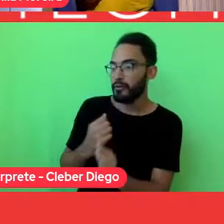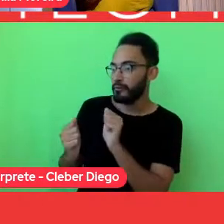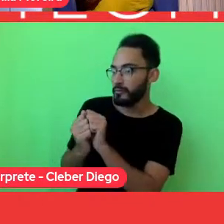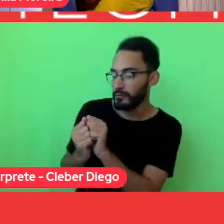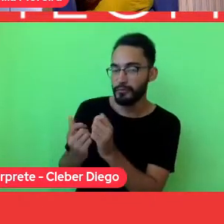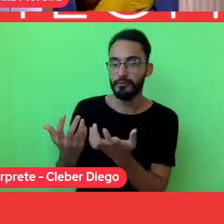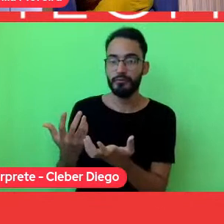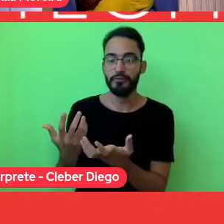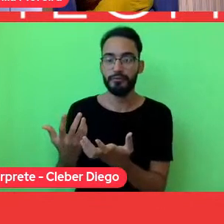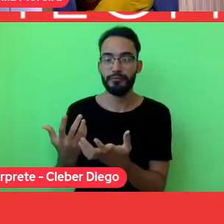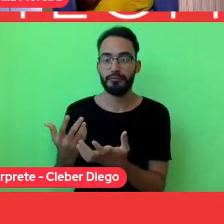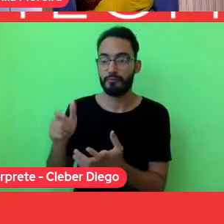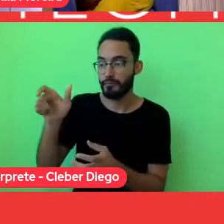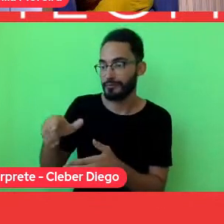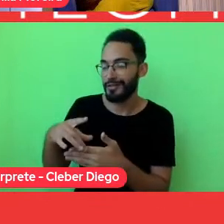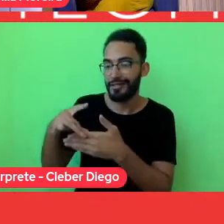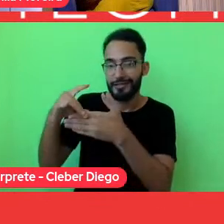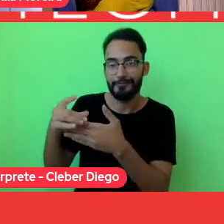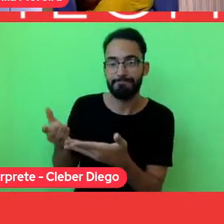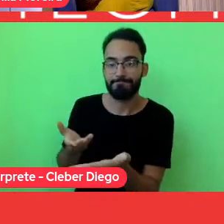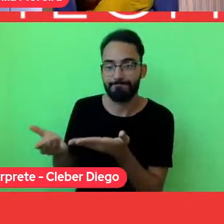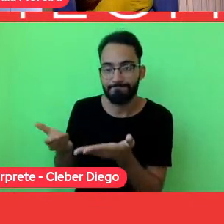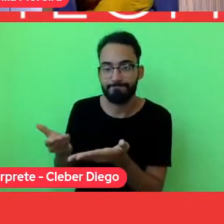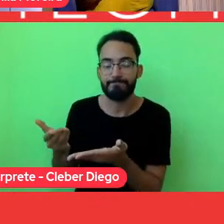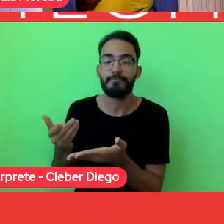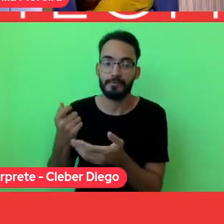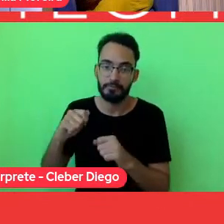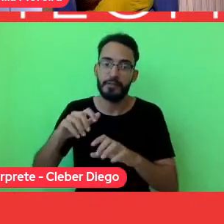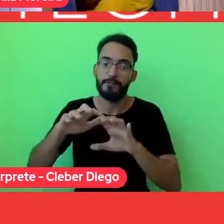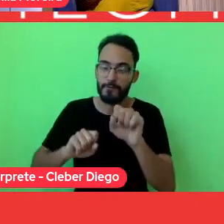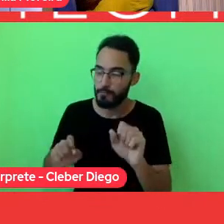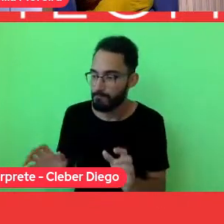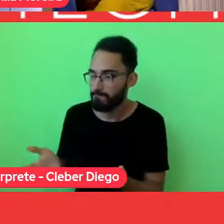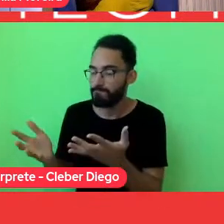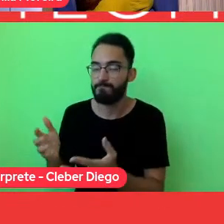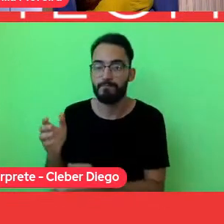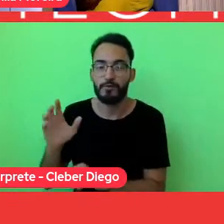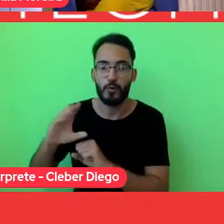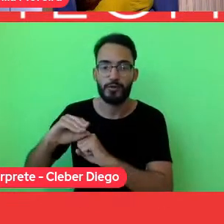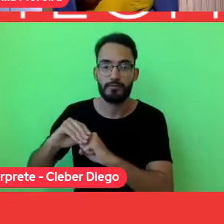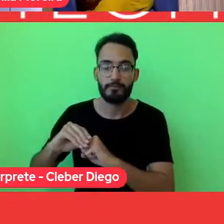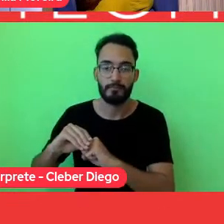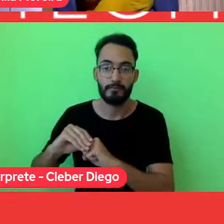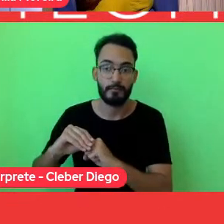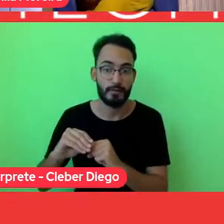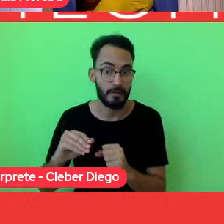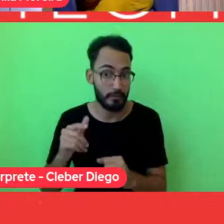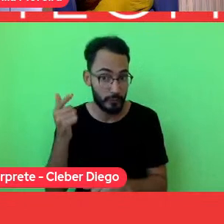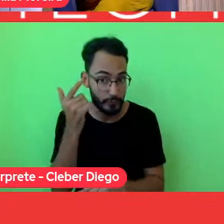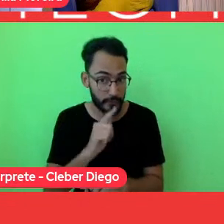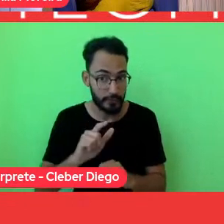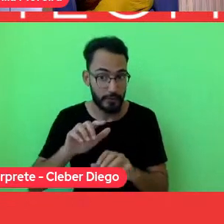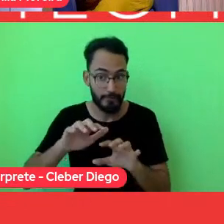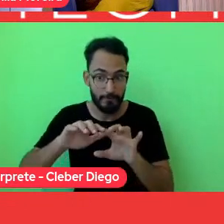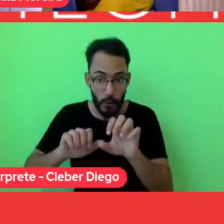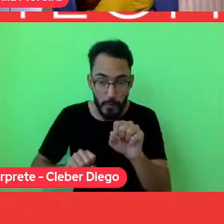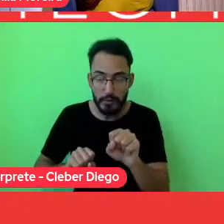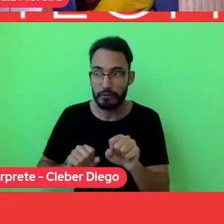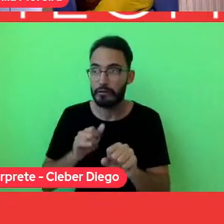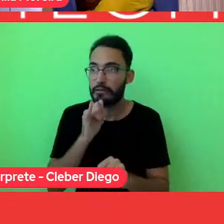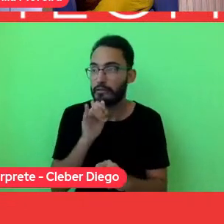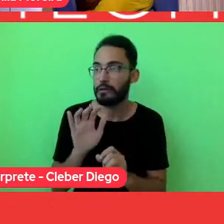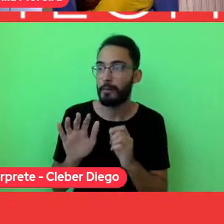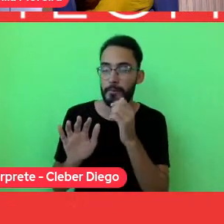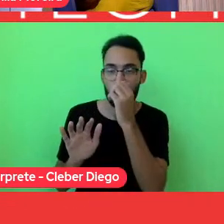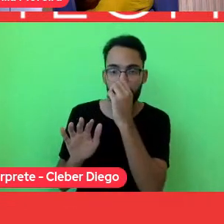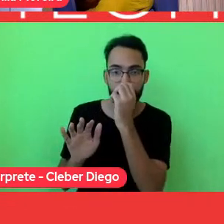são seus liderados, e buscar a formação dessas pessoas. E quando você tem uma formação que